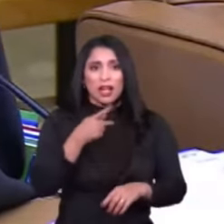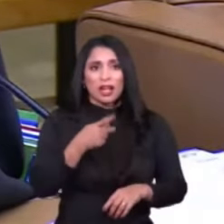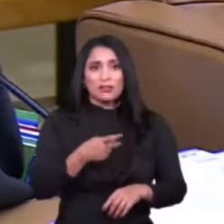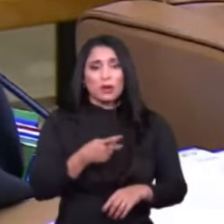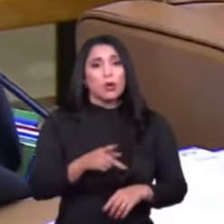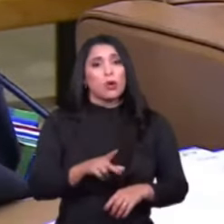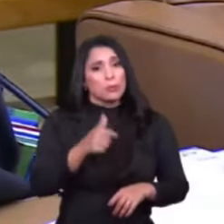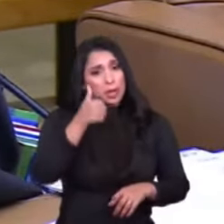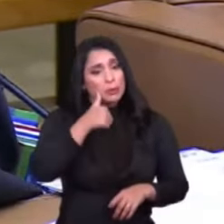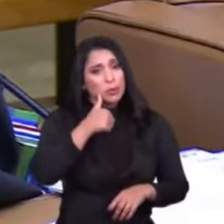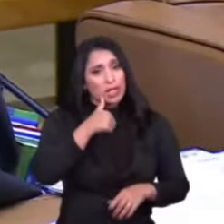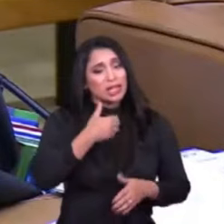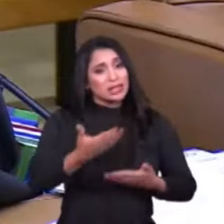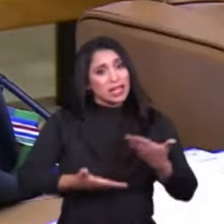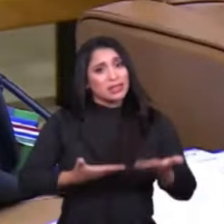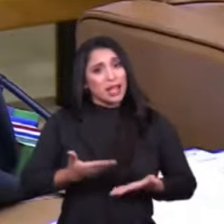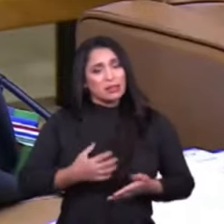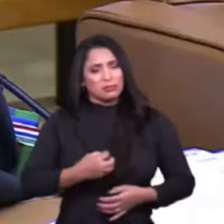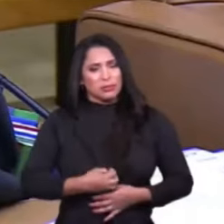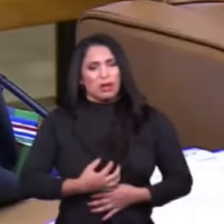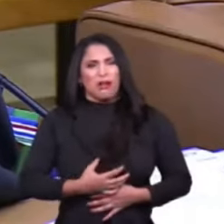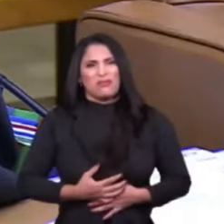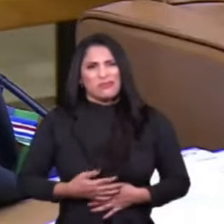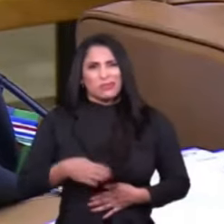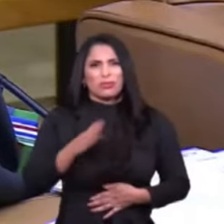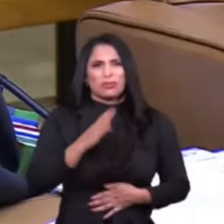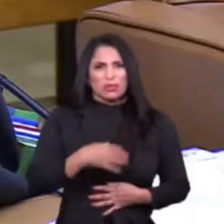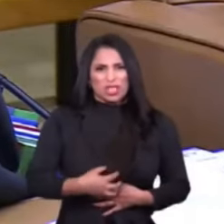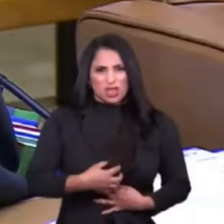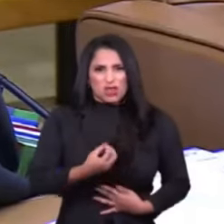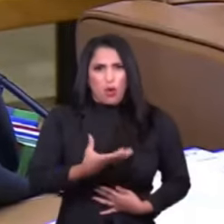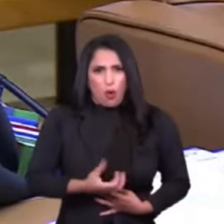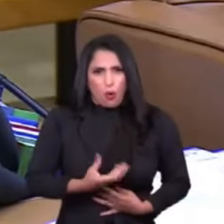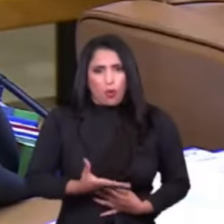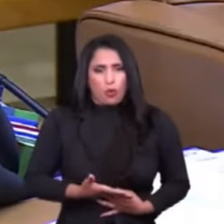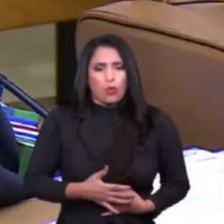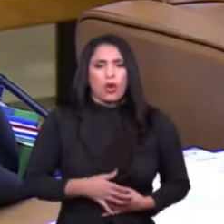como forma de tratamento de enjoo, como eu já disse.